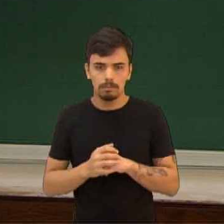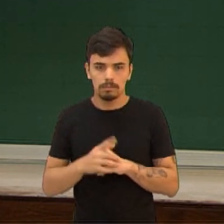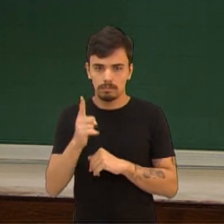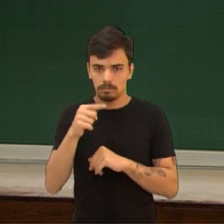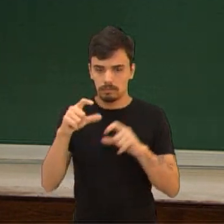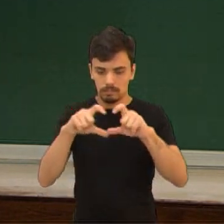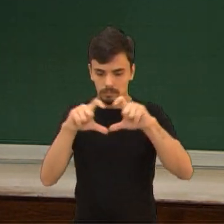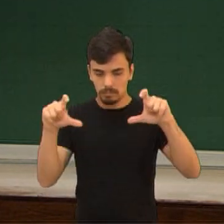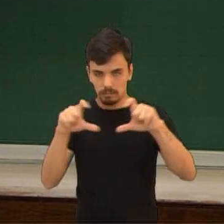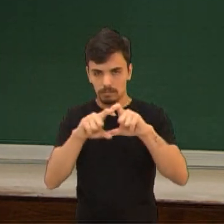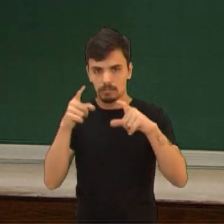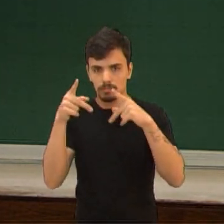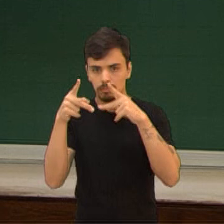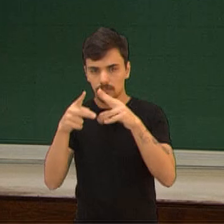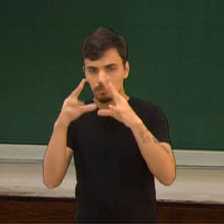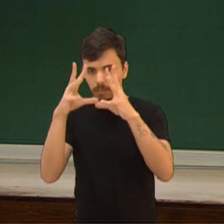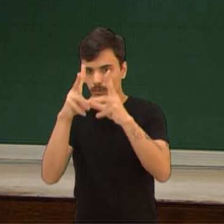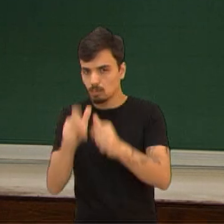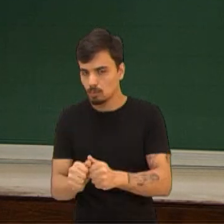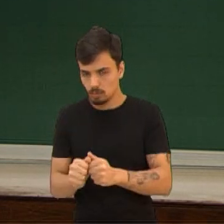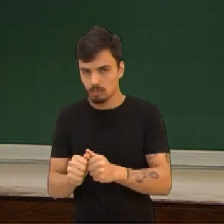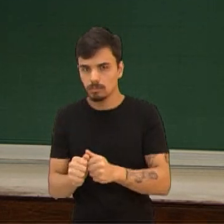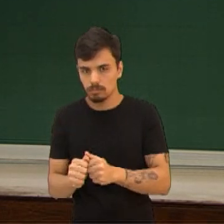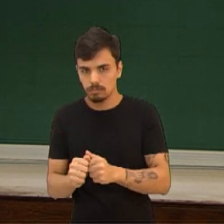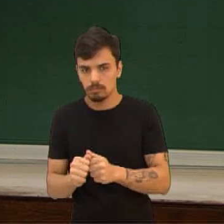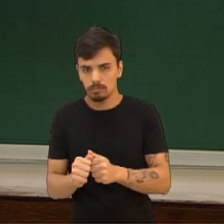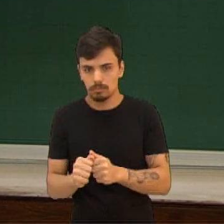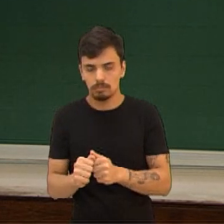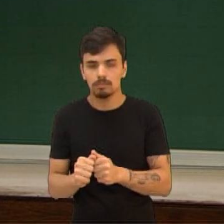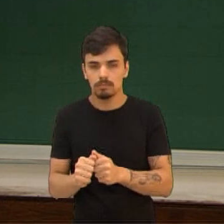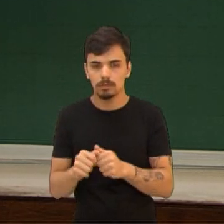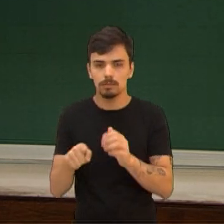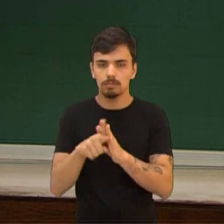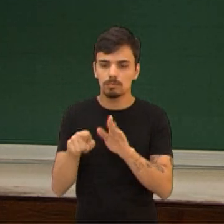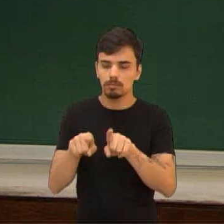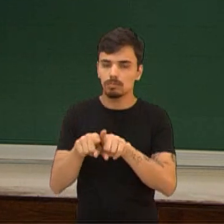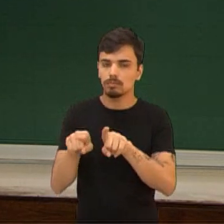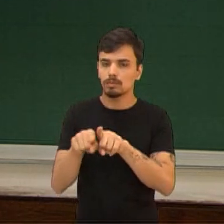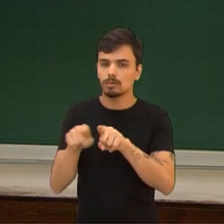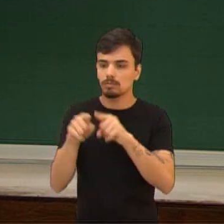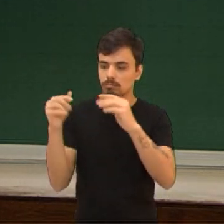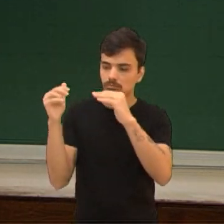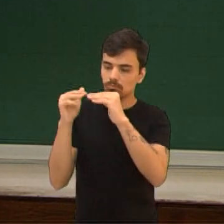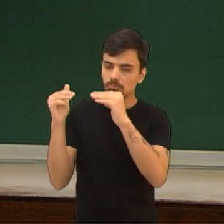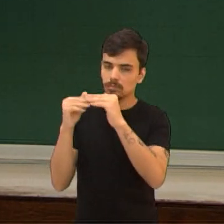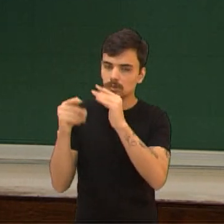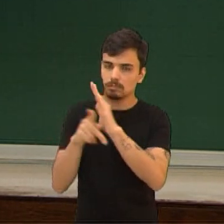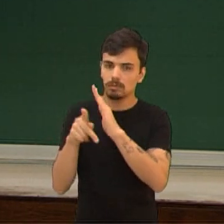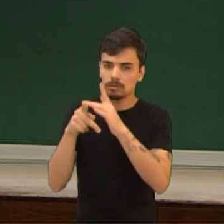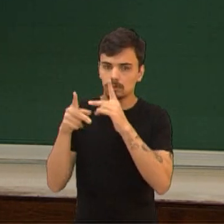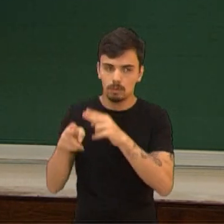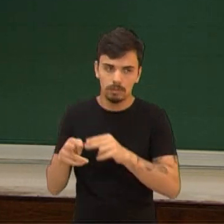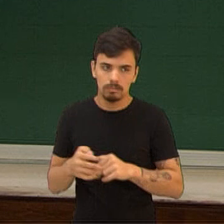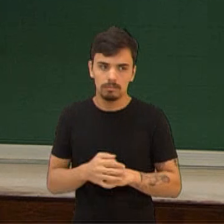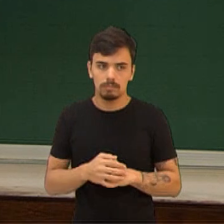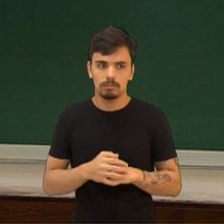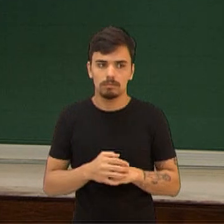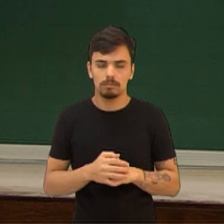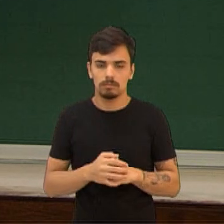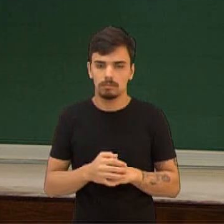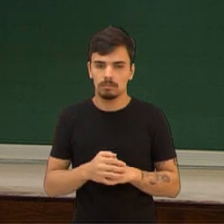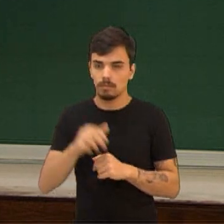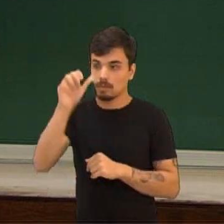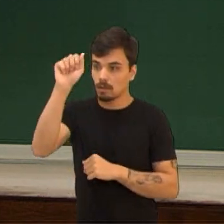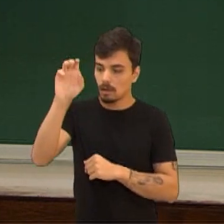tensão em todos os capacitores. Porque os pares de pontos são os mesmos. Então, a tensão acumulada